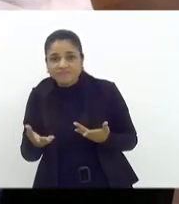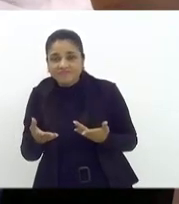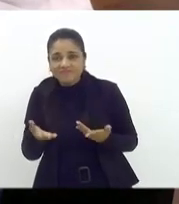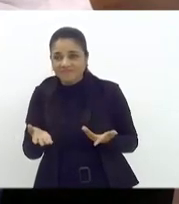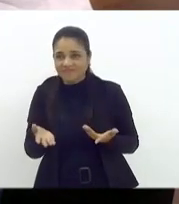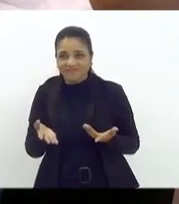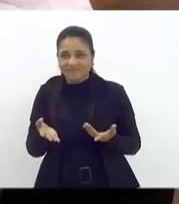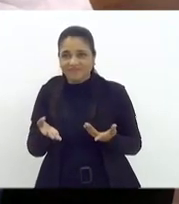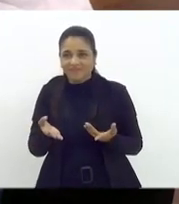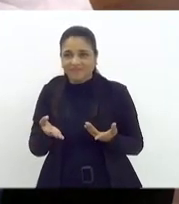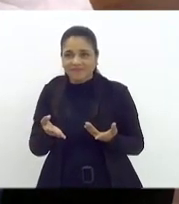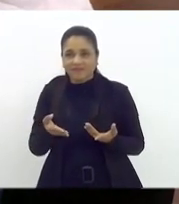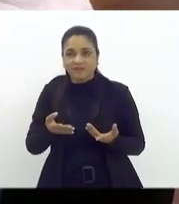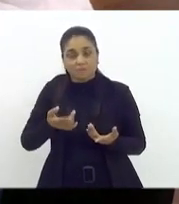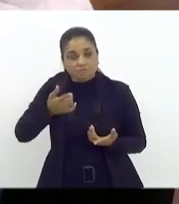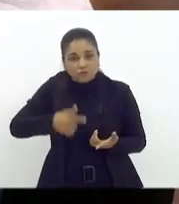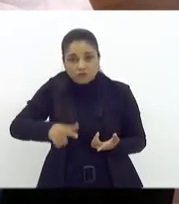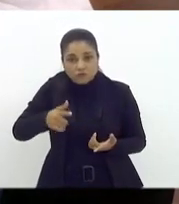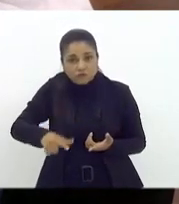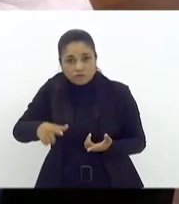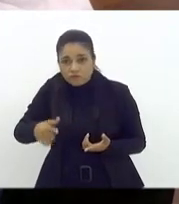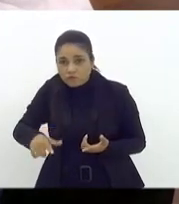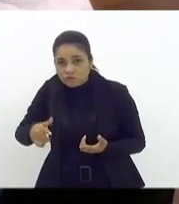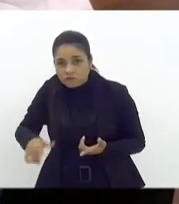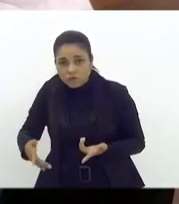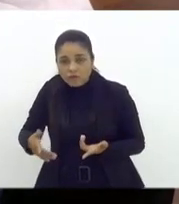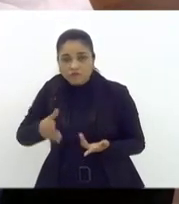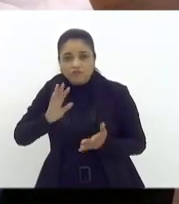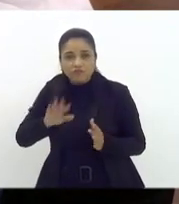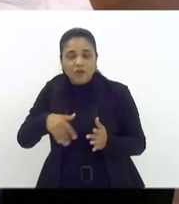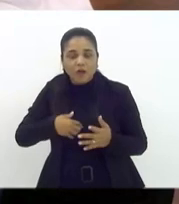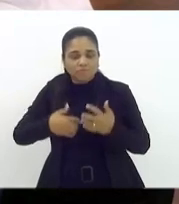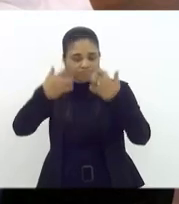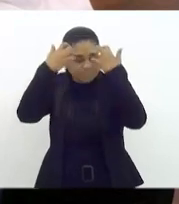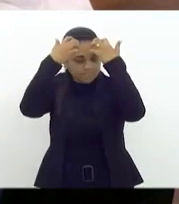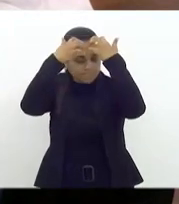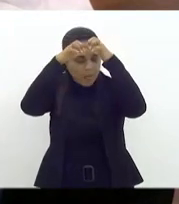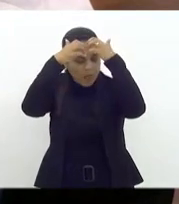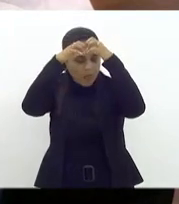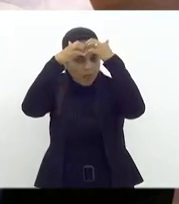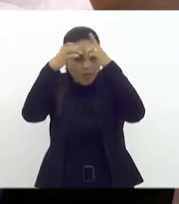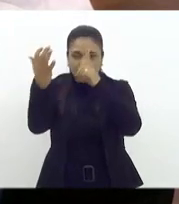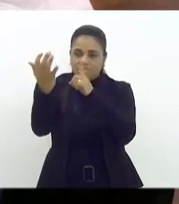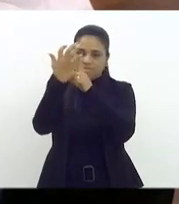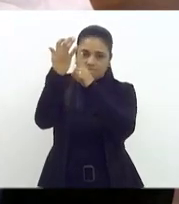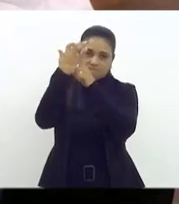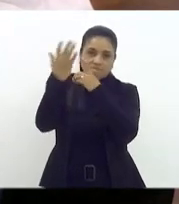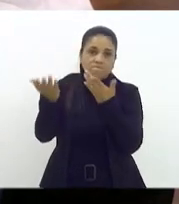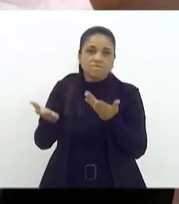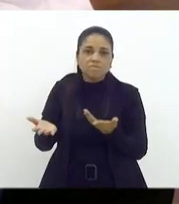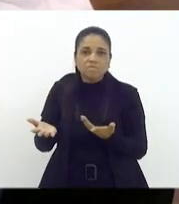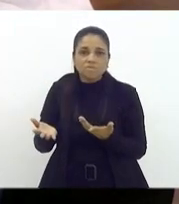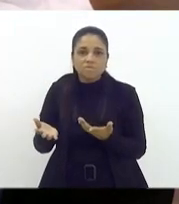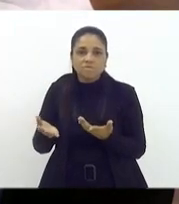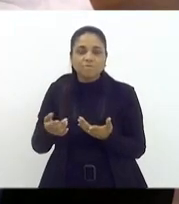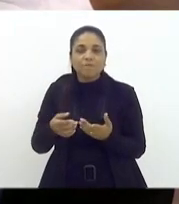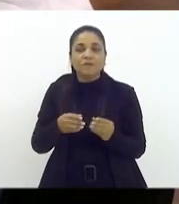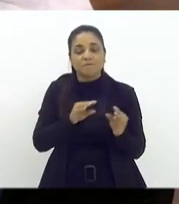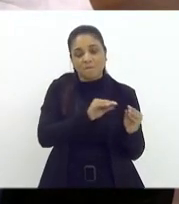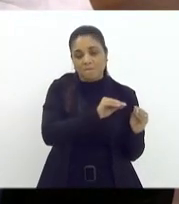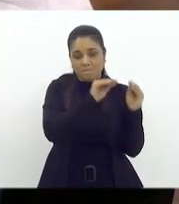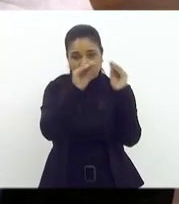Você tá só perpetuando algo que já foi contaminado antes então infelizmente agora eu vou pular